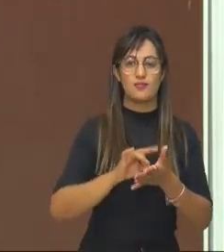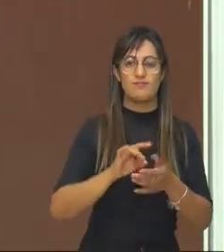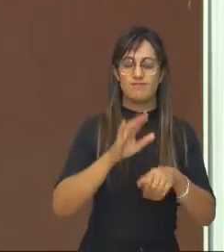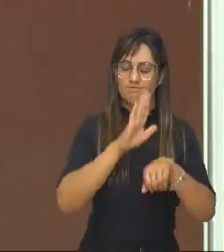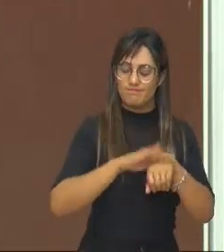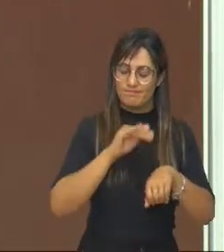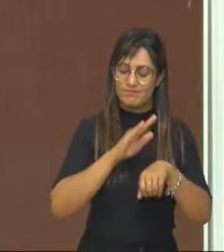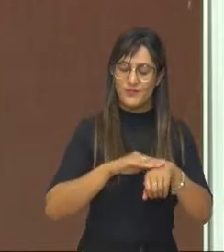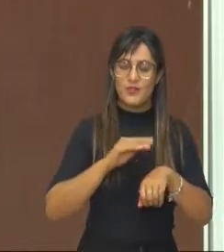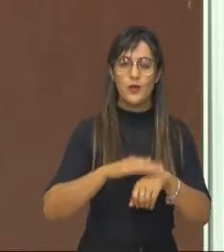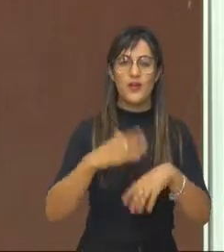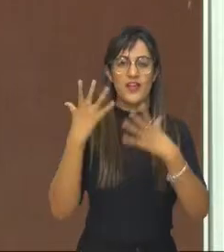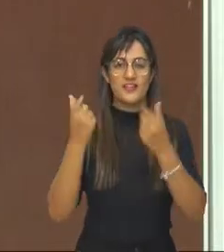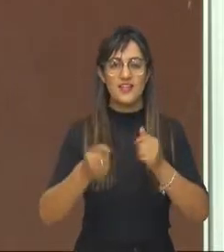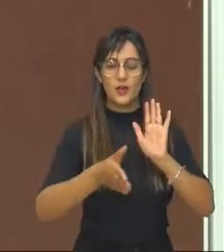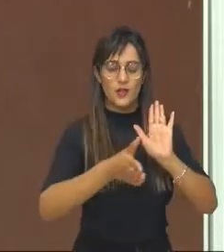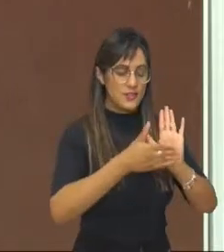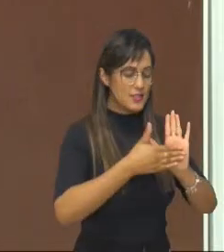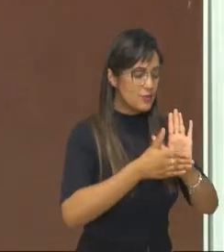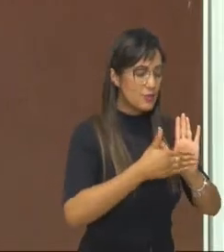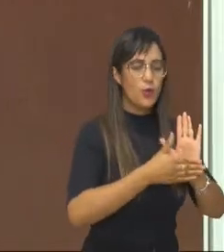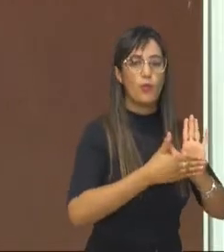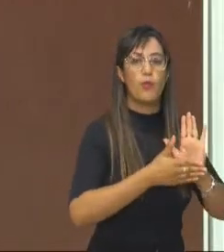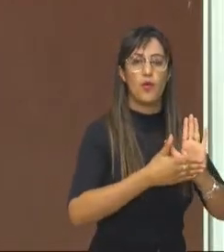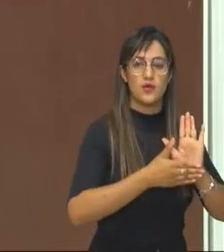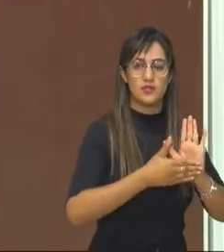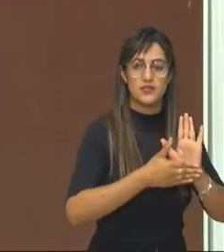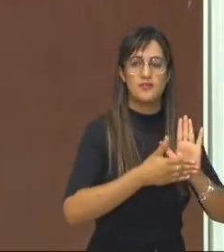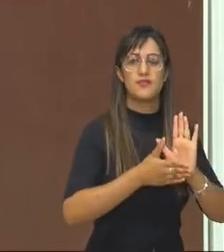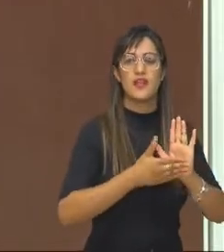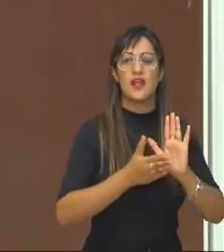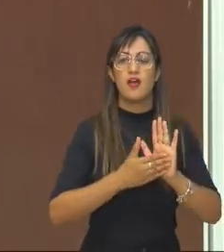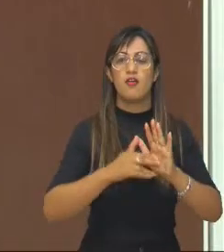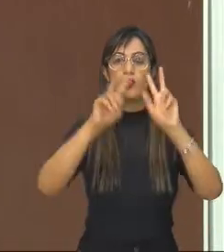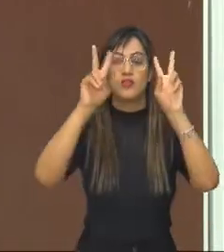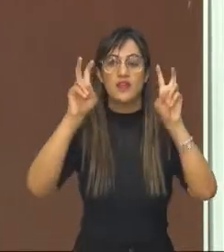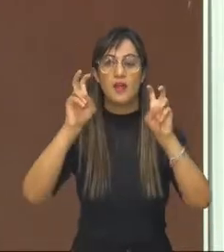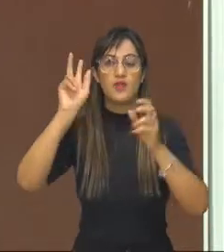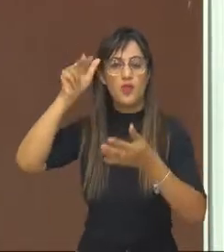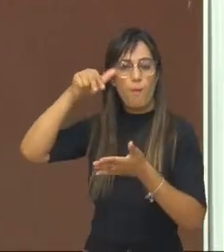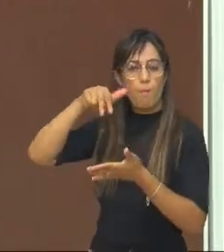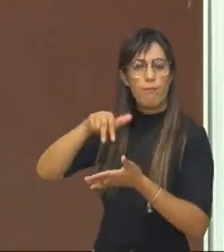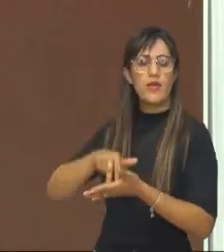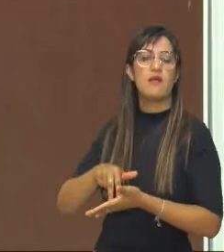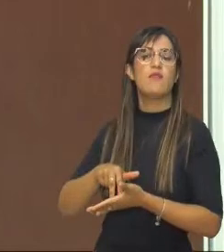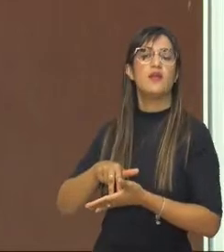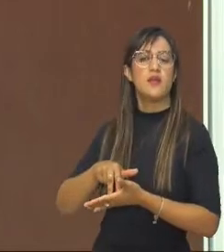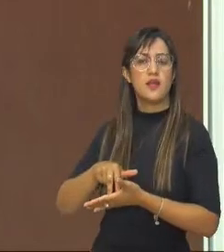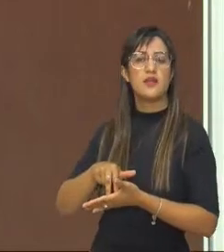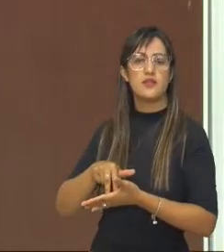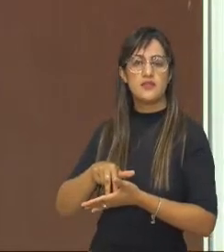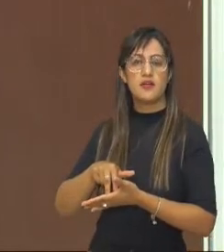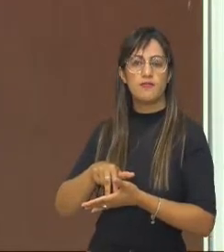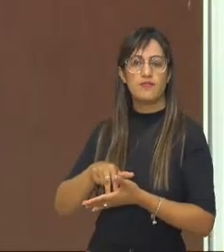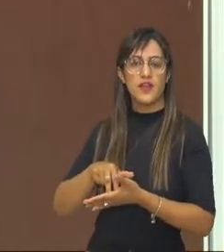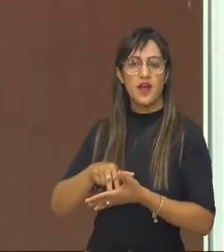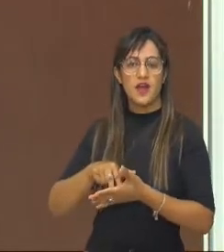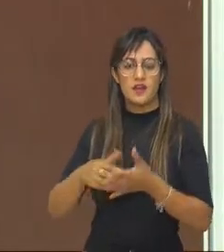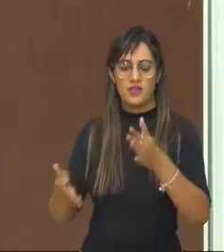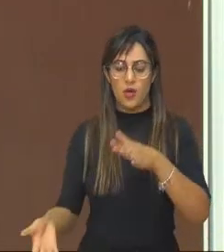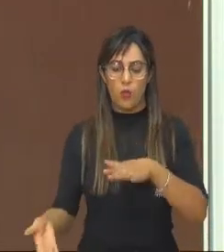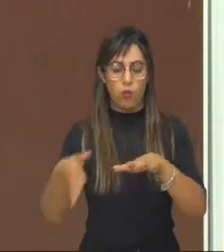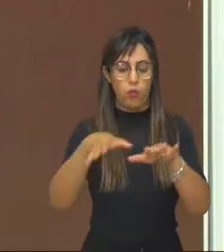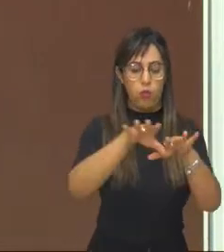acolhendo. As minhas propostas pela manhã foi sobre permanência, né? Eu batia e voltava na mesma questão de que não é só incluir, mas fazer com que a